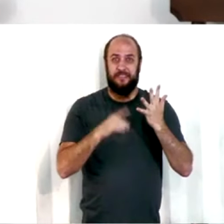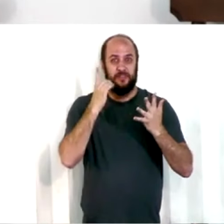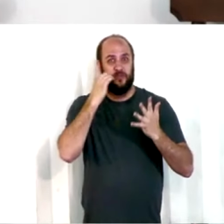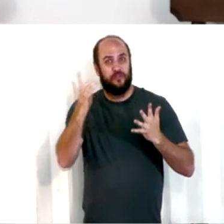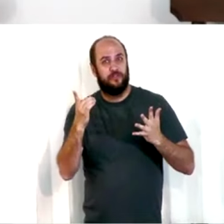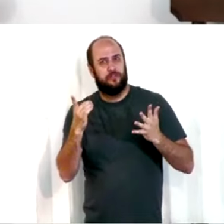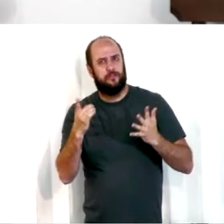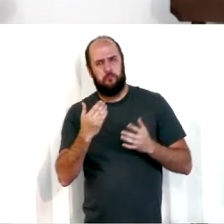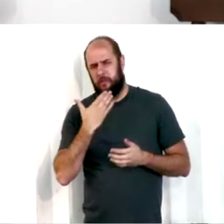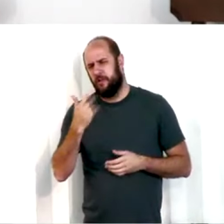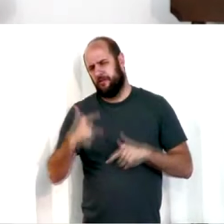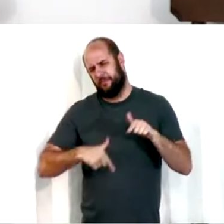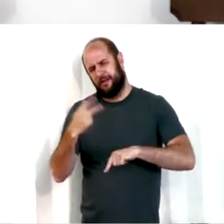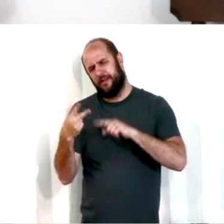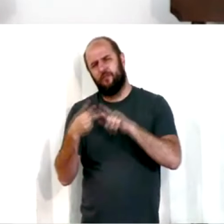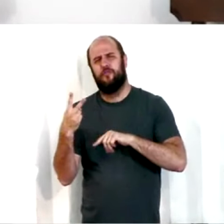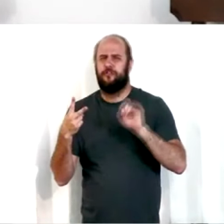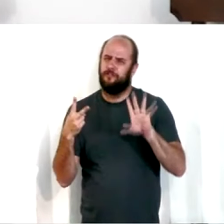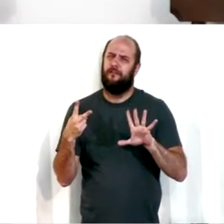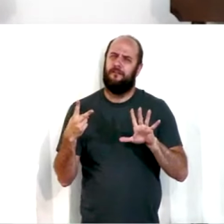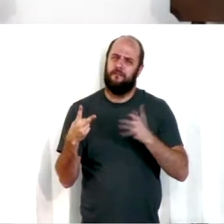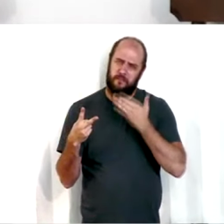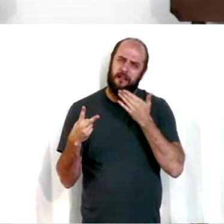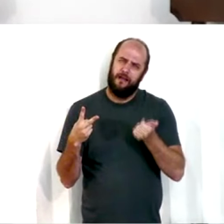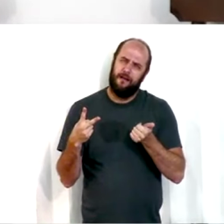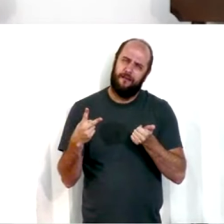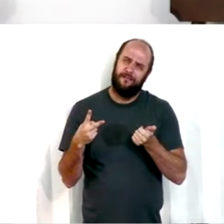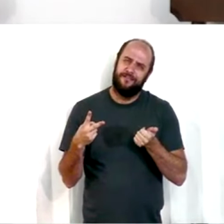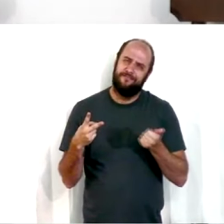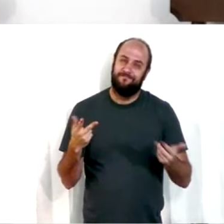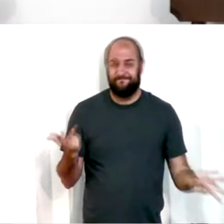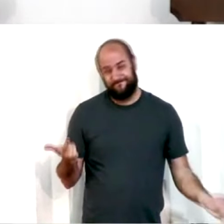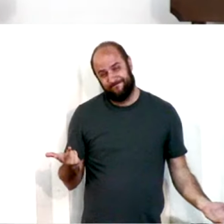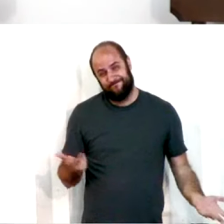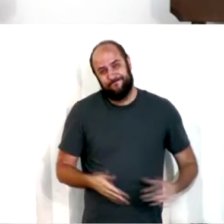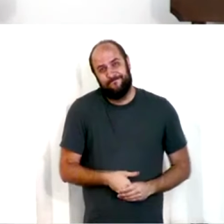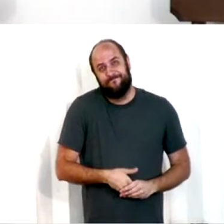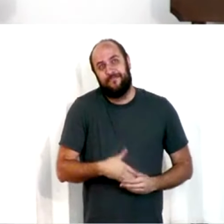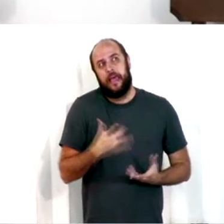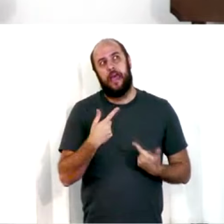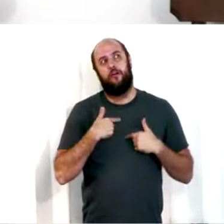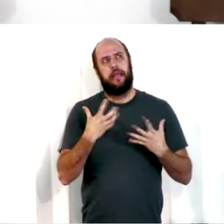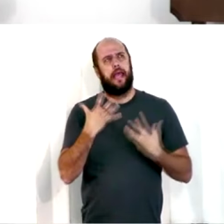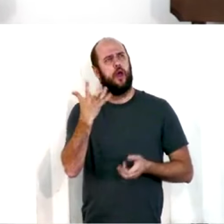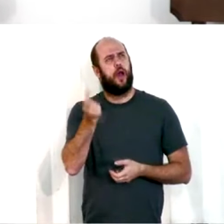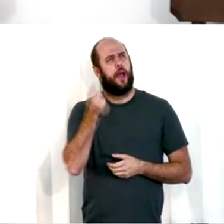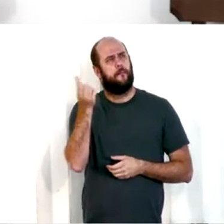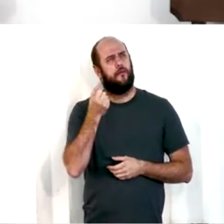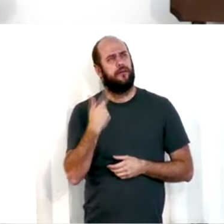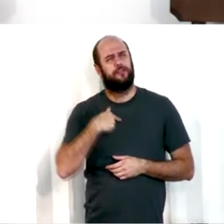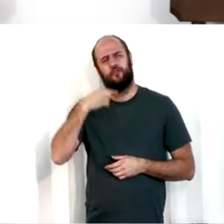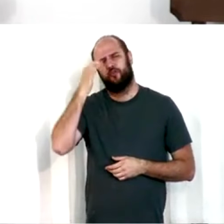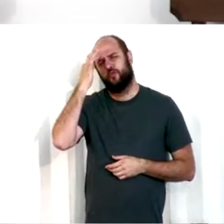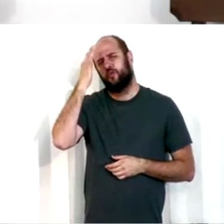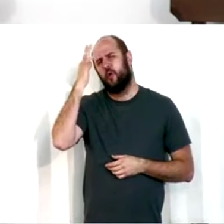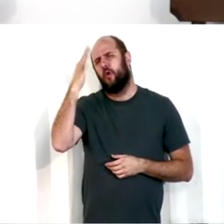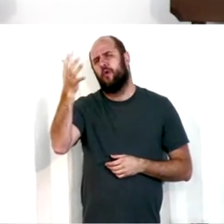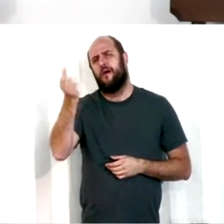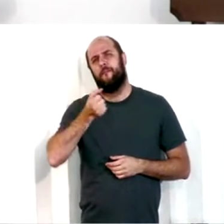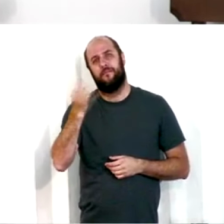trabalhar 2 e folgar 5? Seria muito melhor. Não vejo a hora de me aposentar. Meu sonho é me aposentar